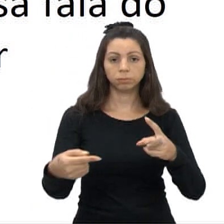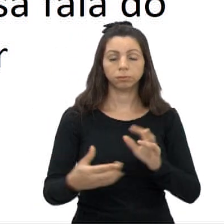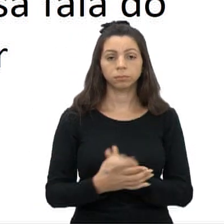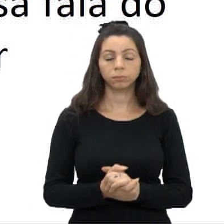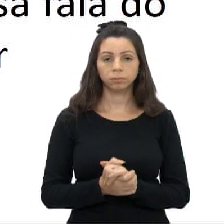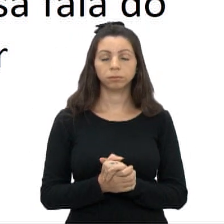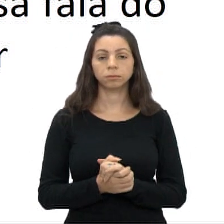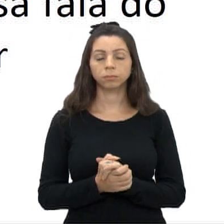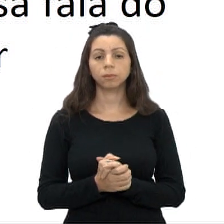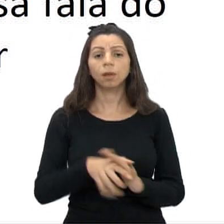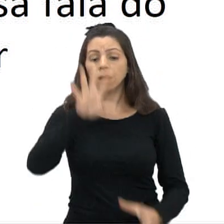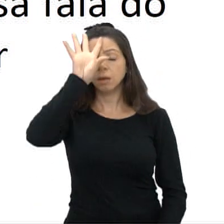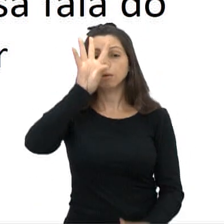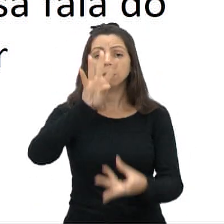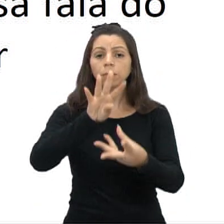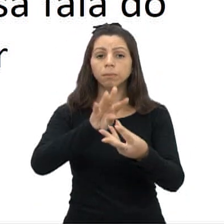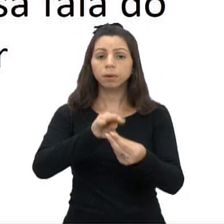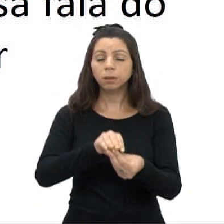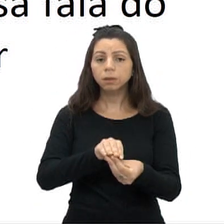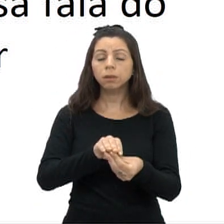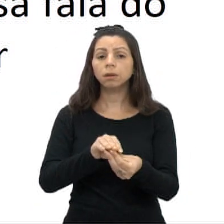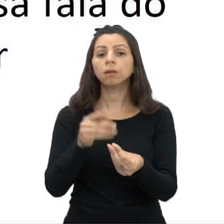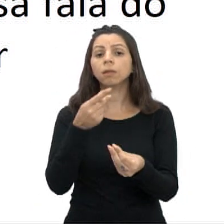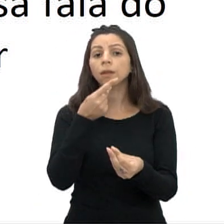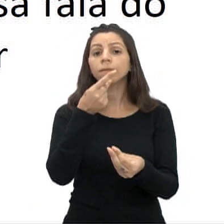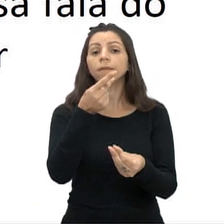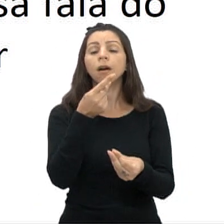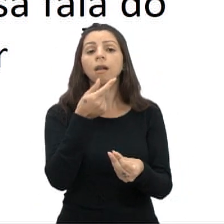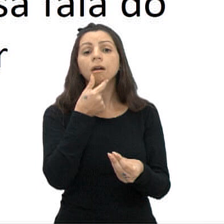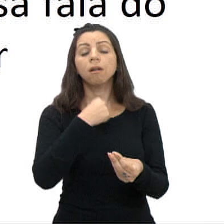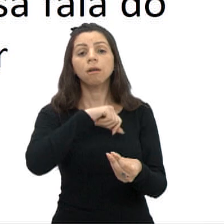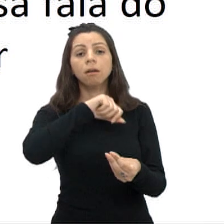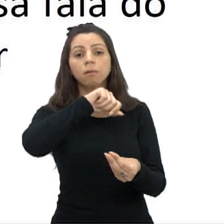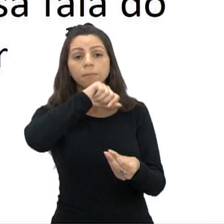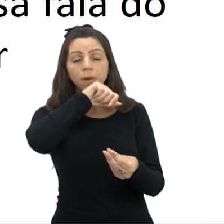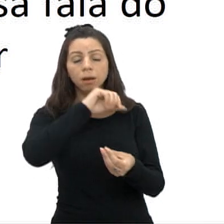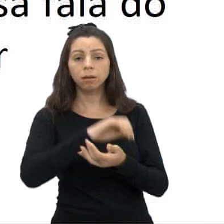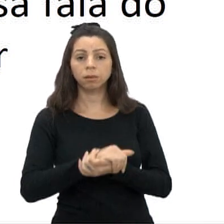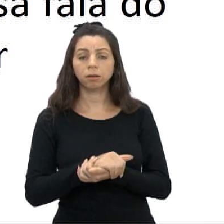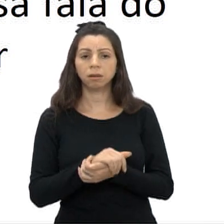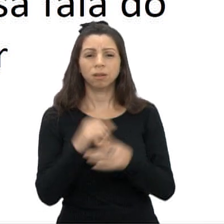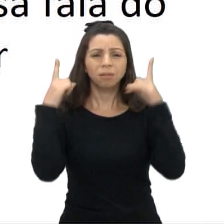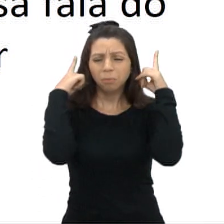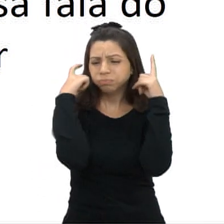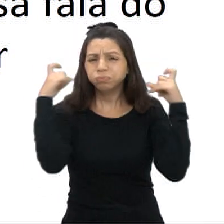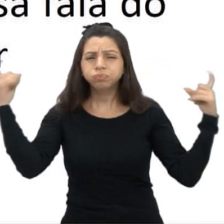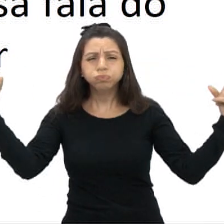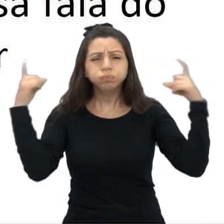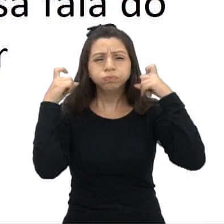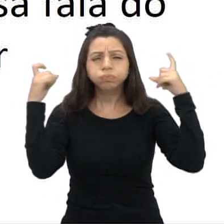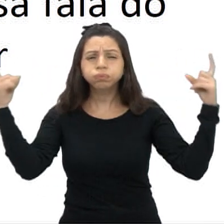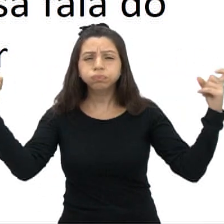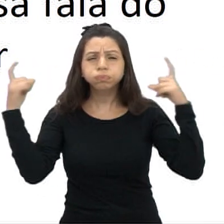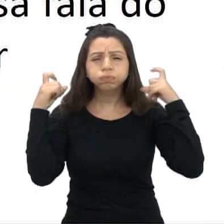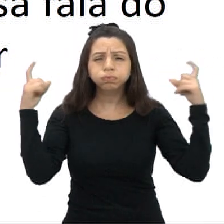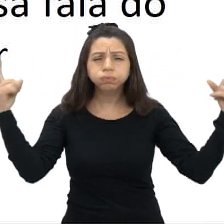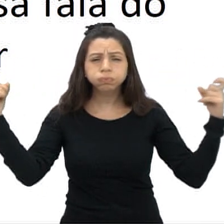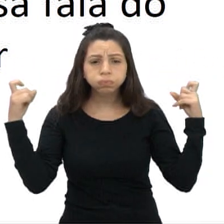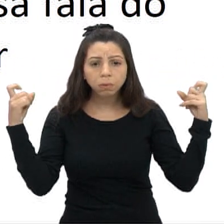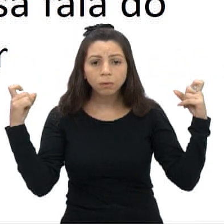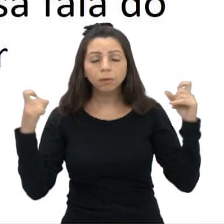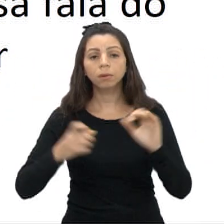possível inferir a partir dessa fala do pai? Vai ser uma barulhada infernal por esse país